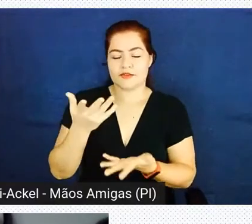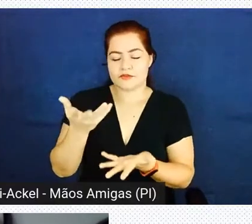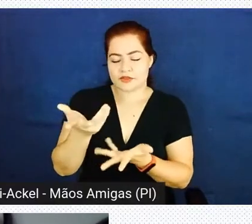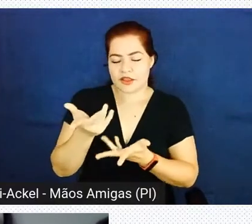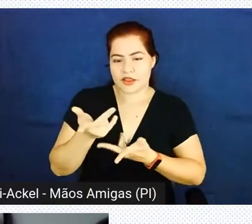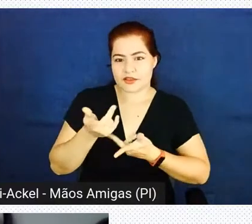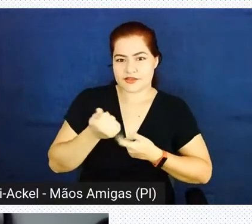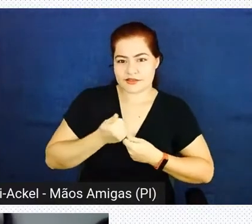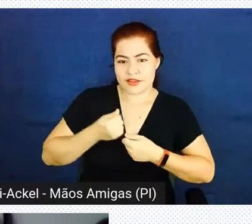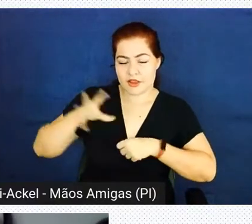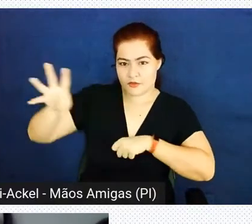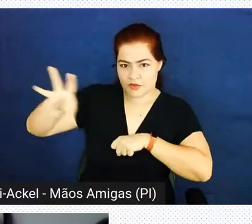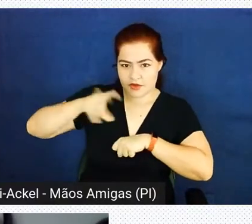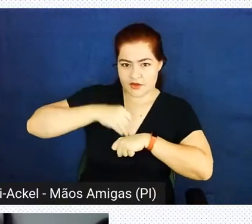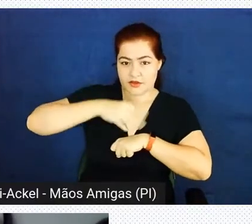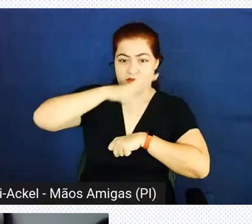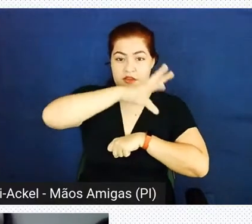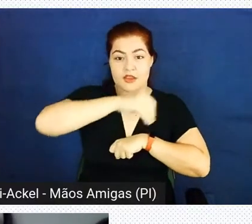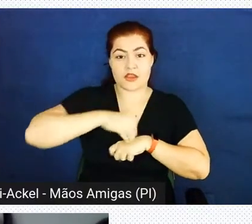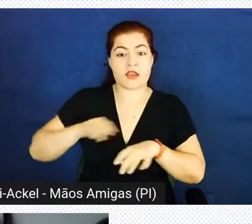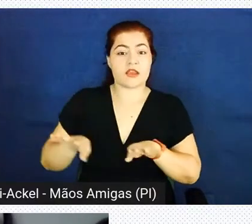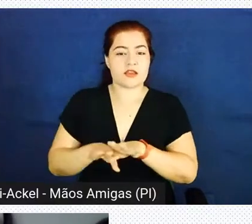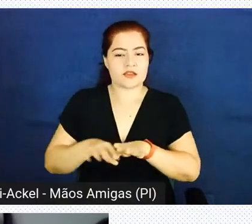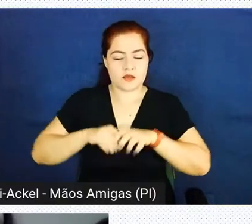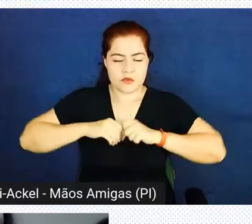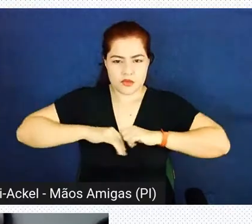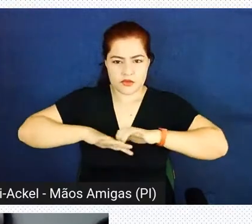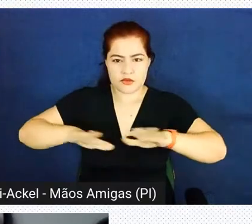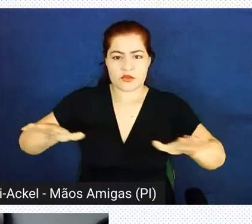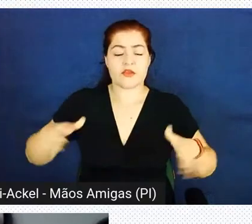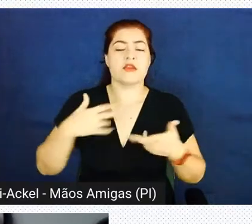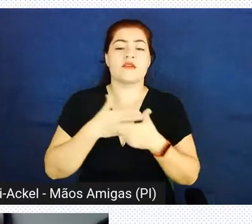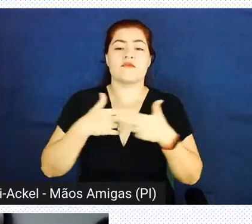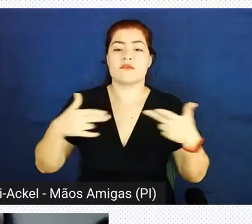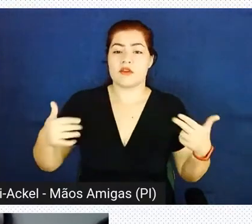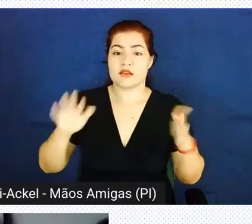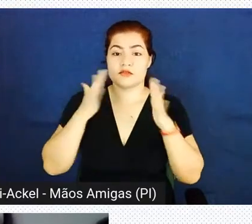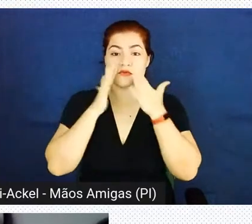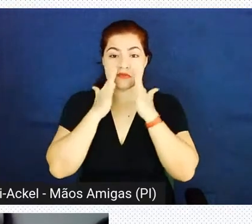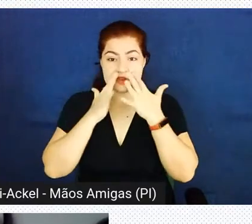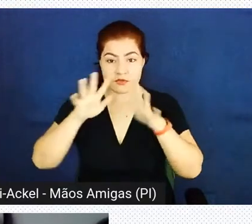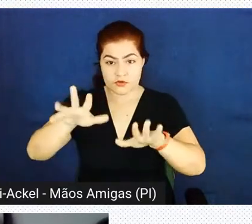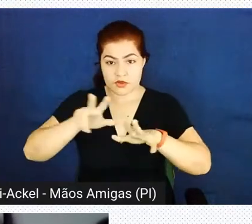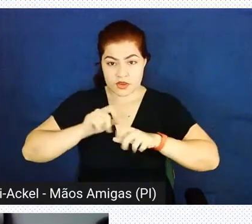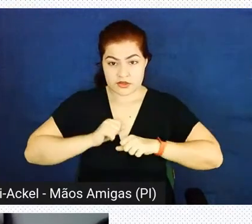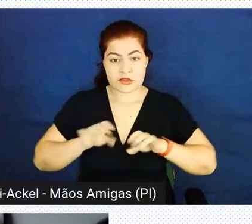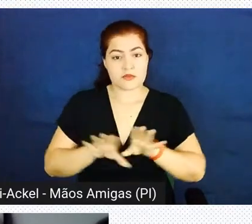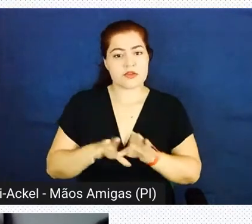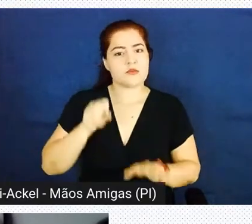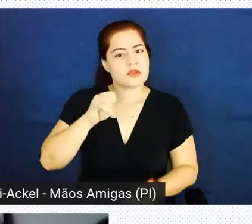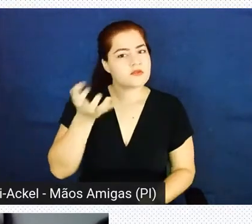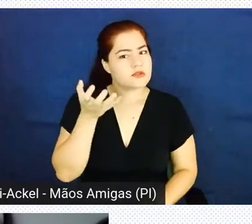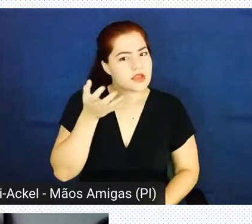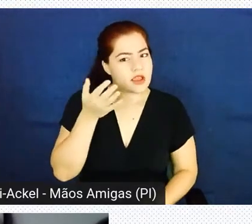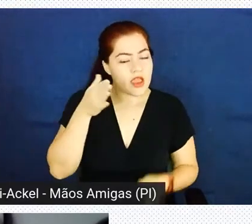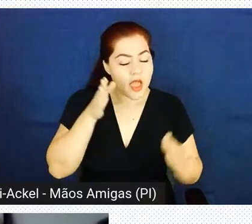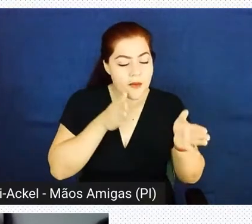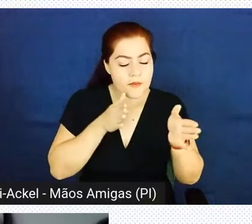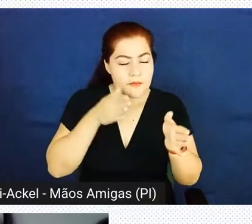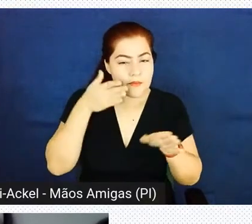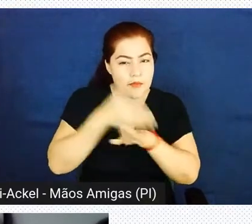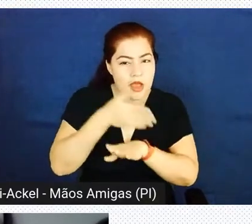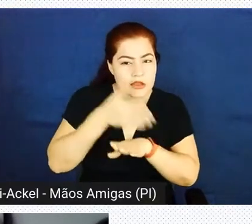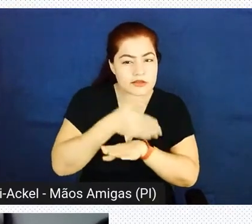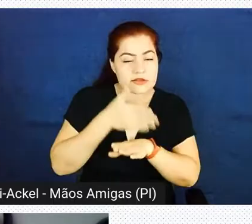e também muitas páginas no Facebook estão recebendo a transmissão. Mas se você quiser participar da transmissão